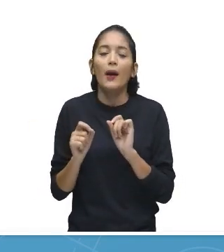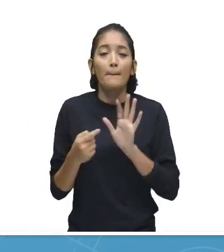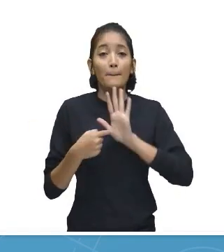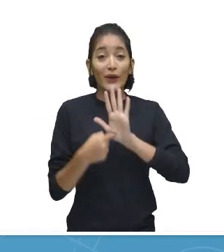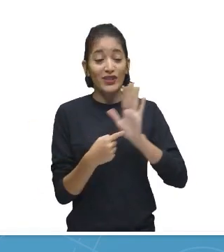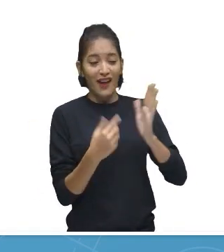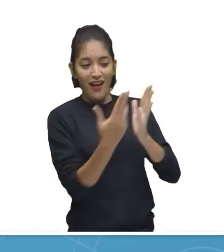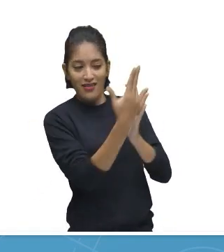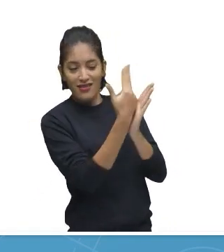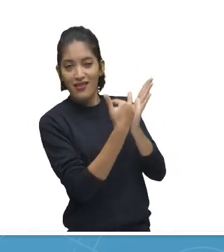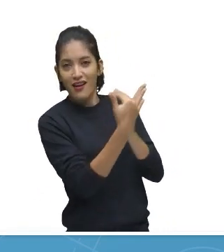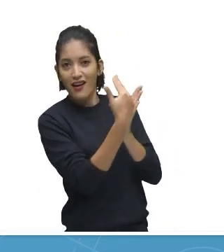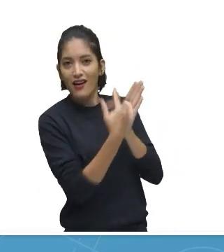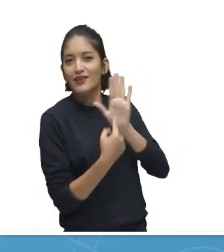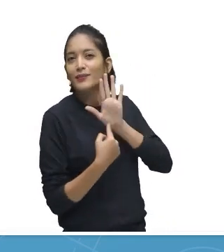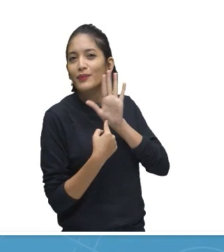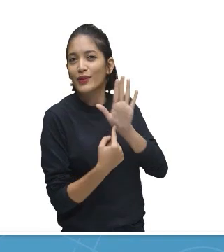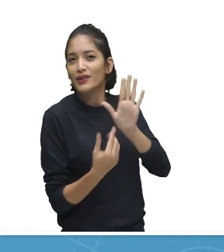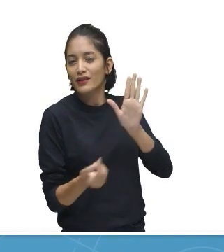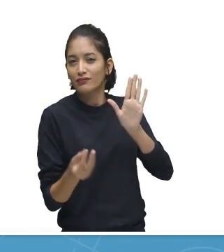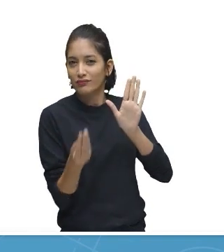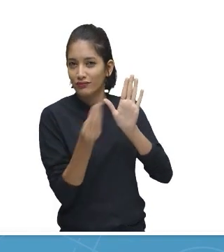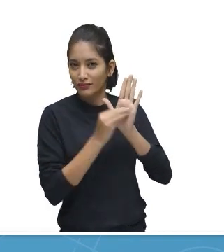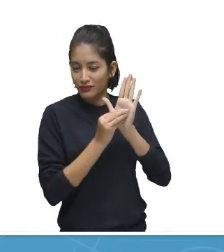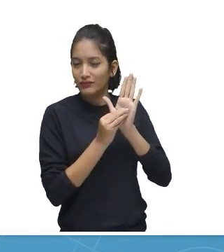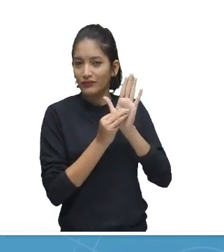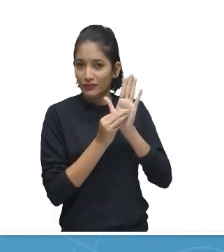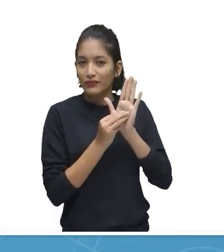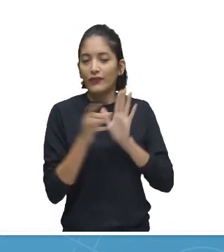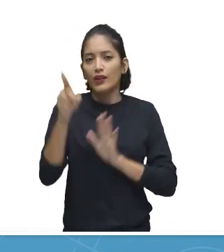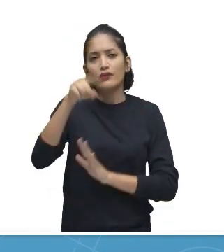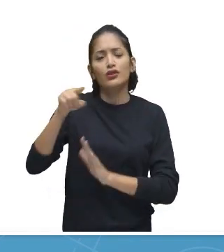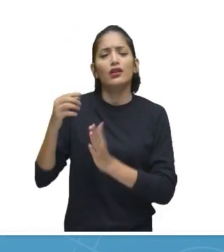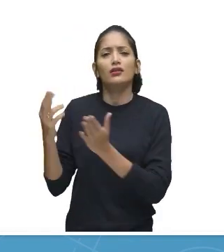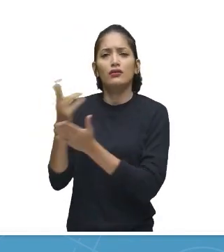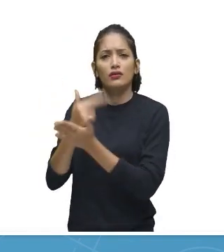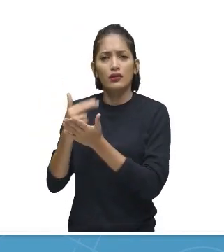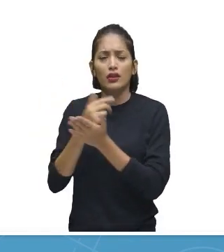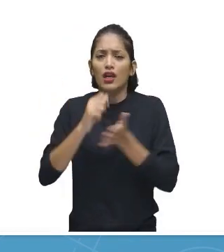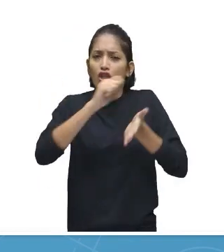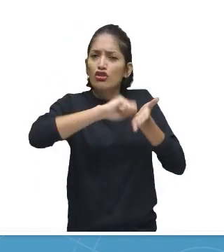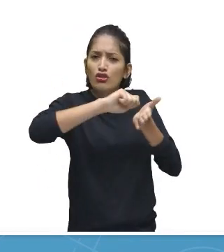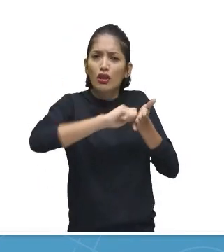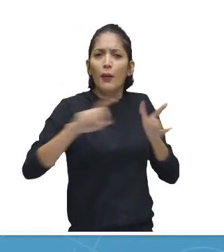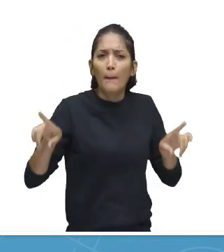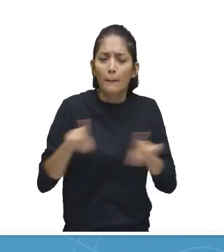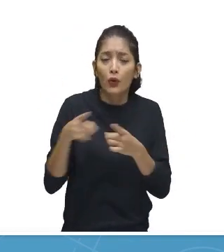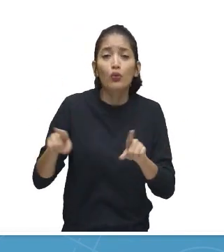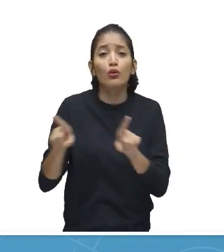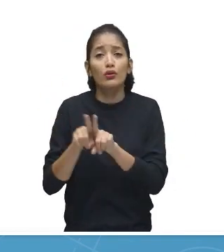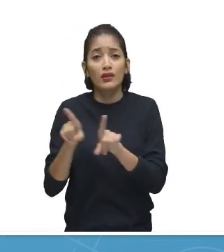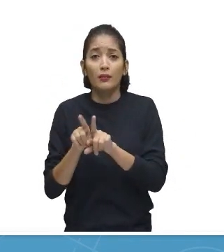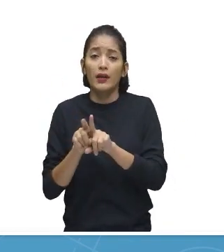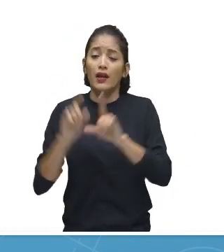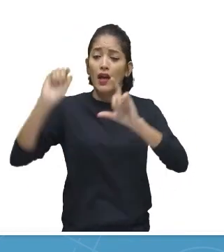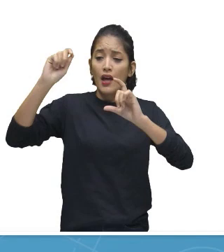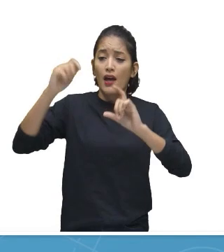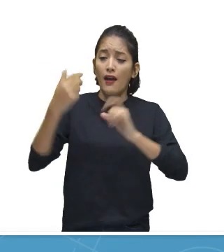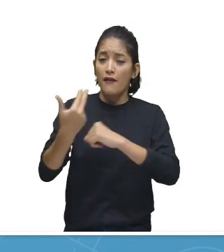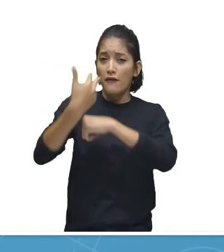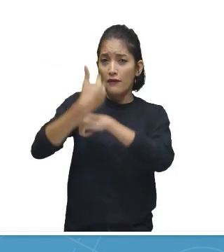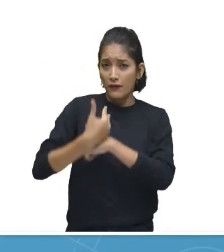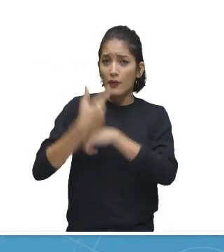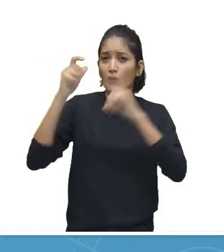arte, representar artisticamente. Façam os desenhos, escrevam uma música, façam um vídeo cantando e marca